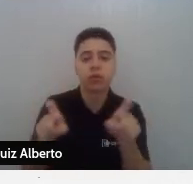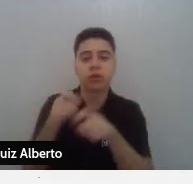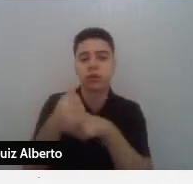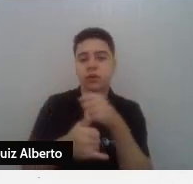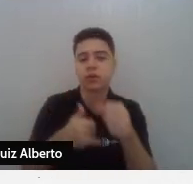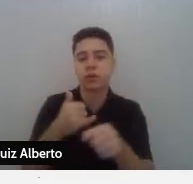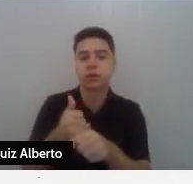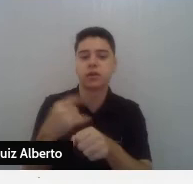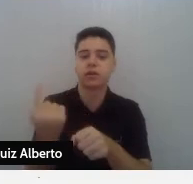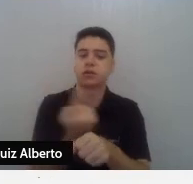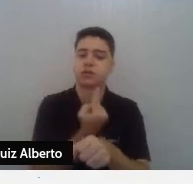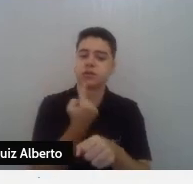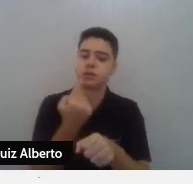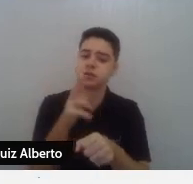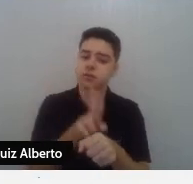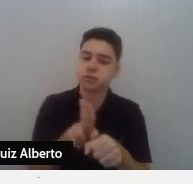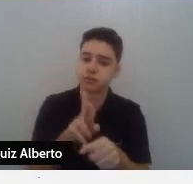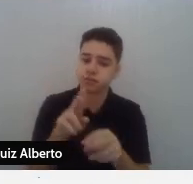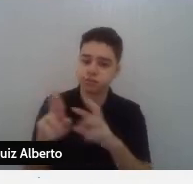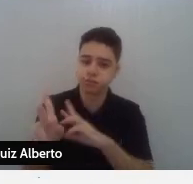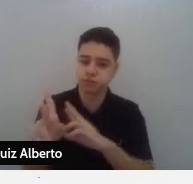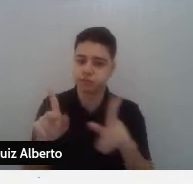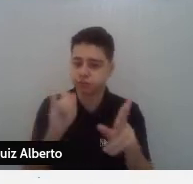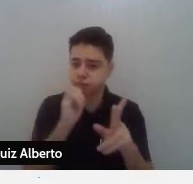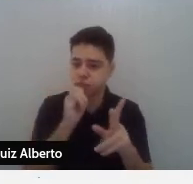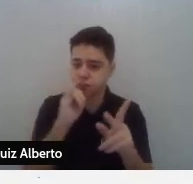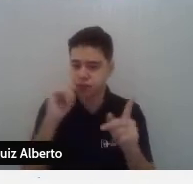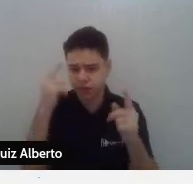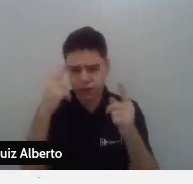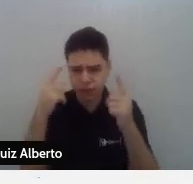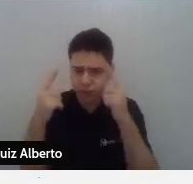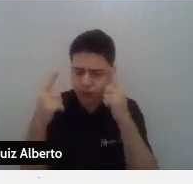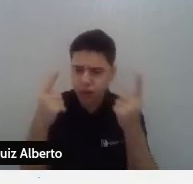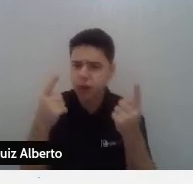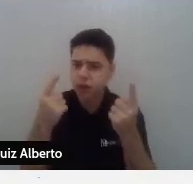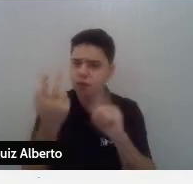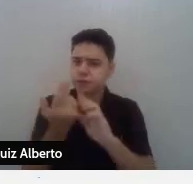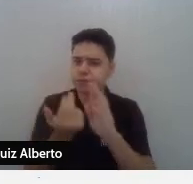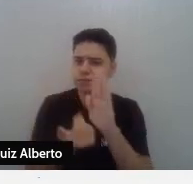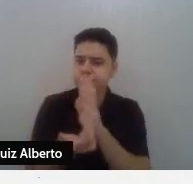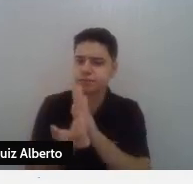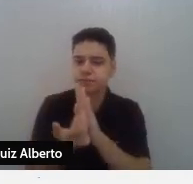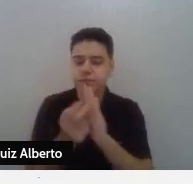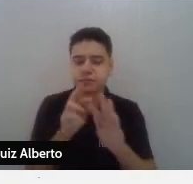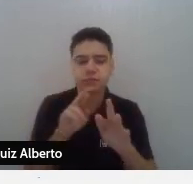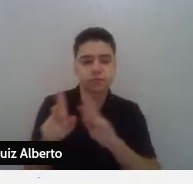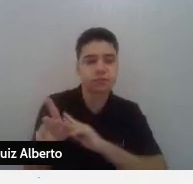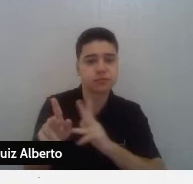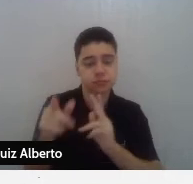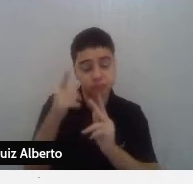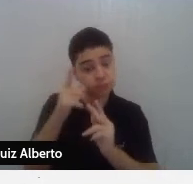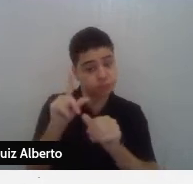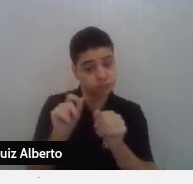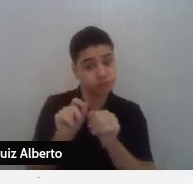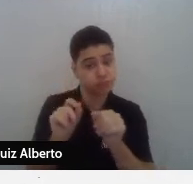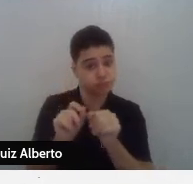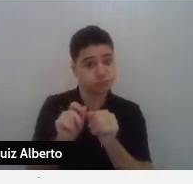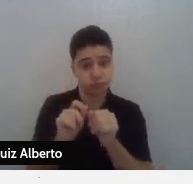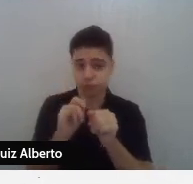recurso alternativo com a mesma ideia, a mesma estética, que pode ser feito de uma maneira